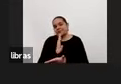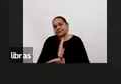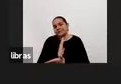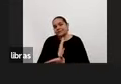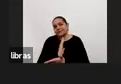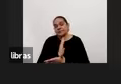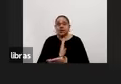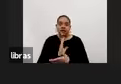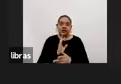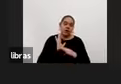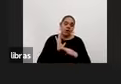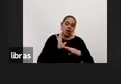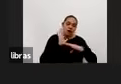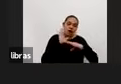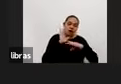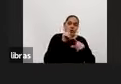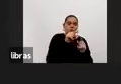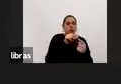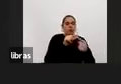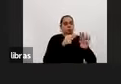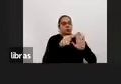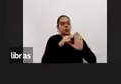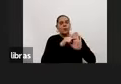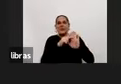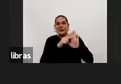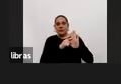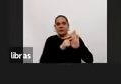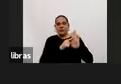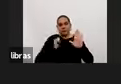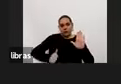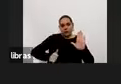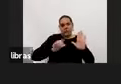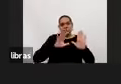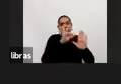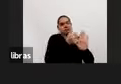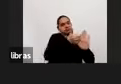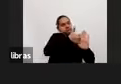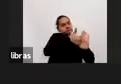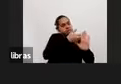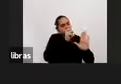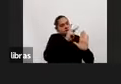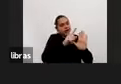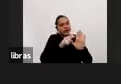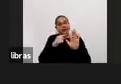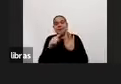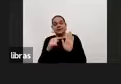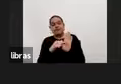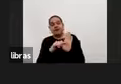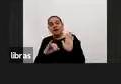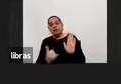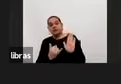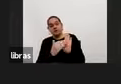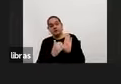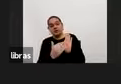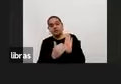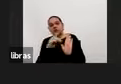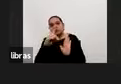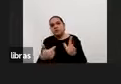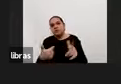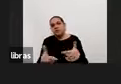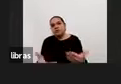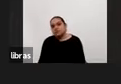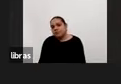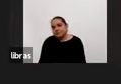sempre defendemos a ampliação de fato, e a outra lógica é a redução dos direitos dos trabalhadores, é mais um ataque aos trabalhadores que nós